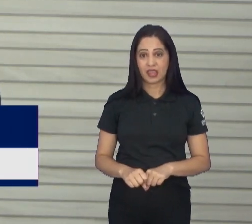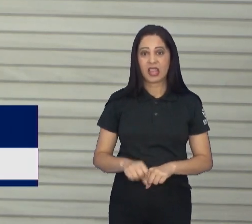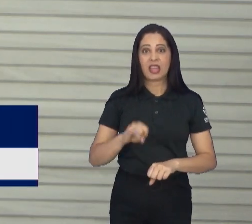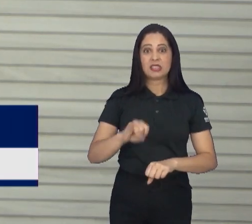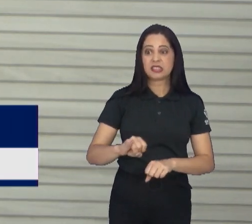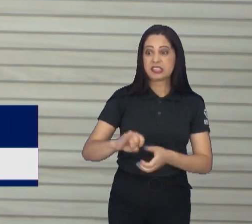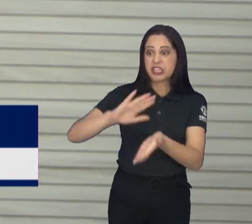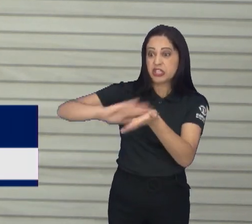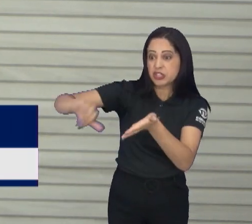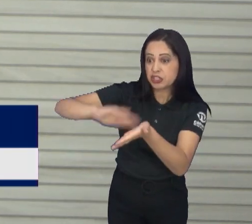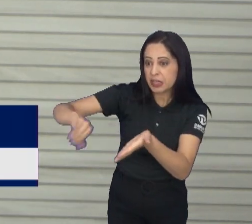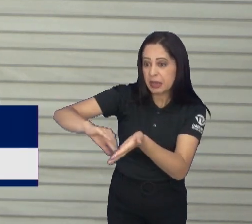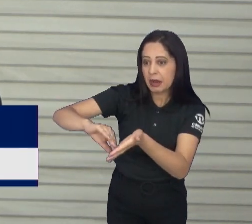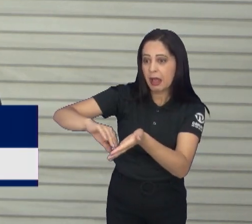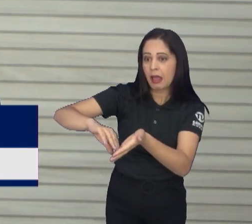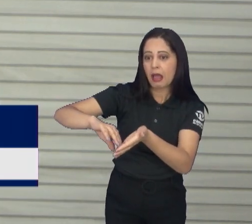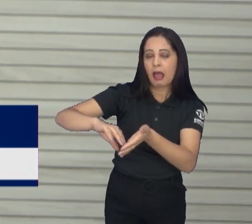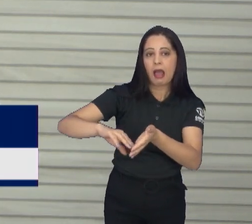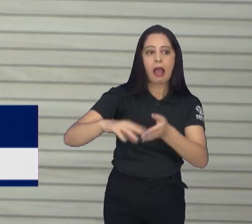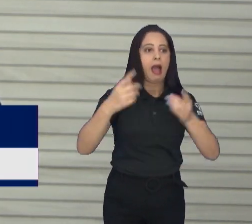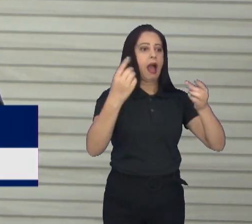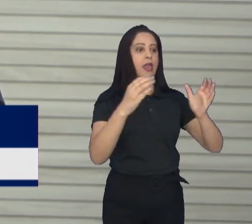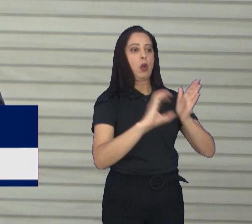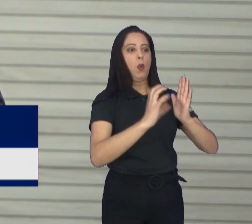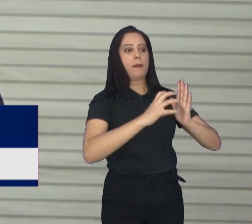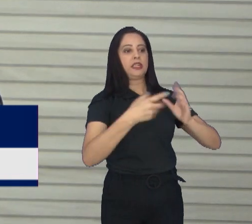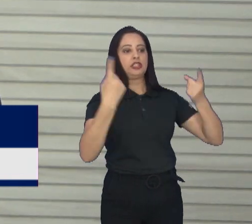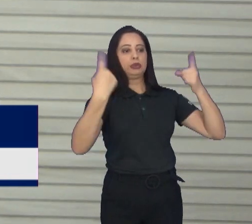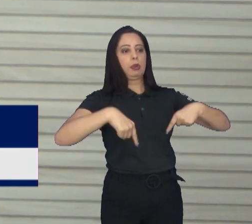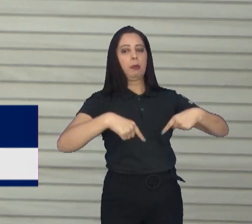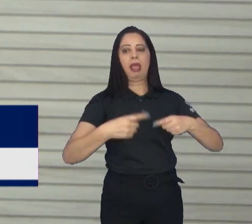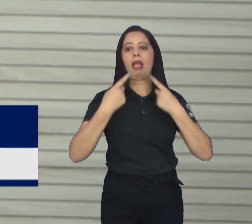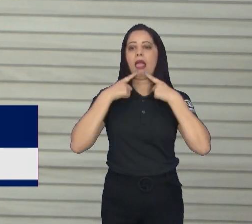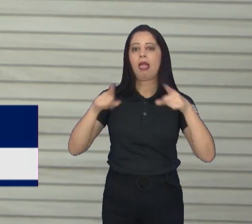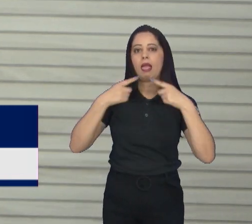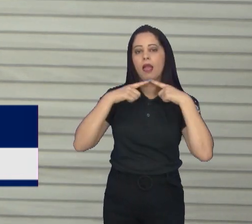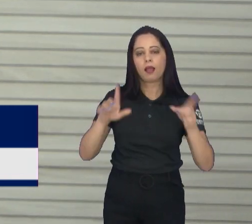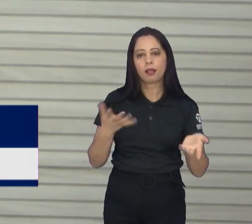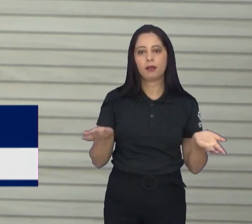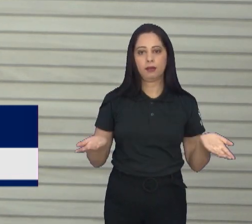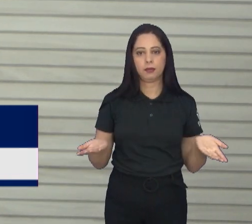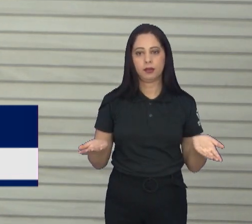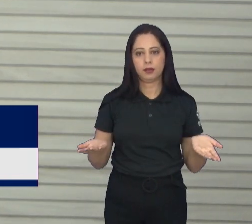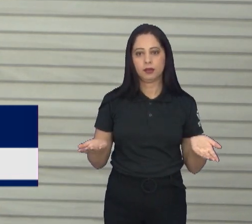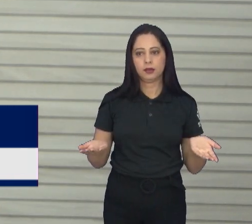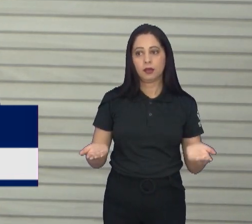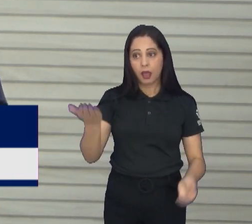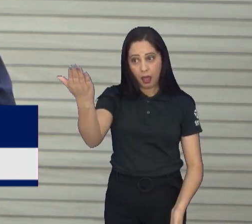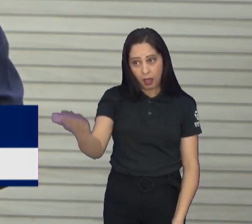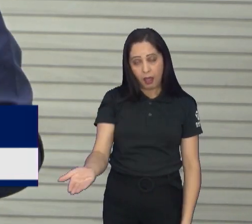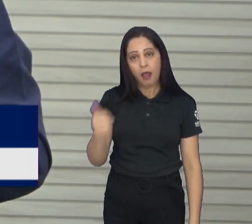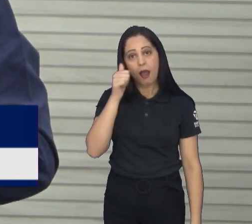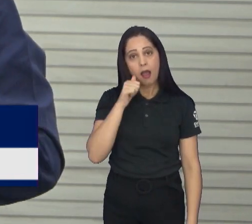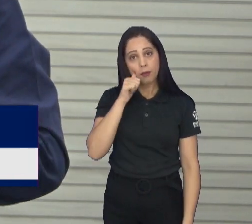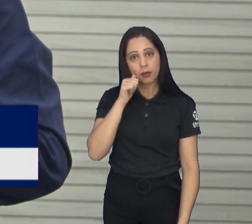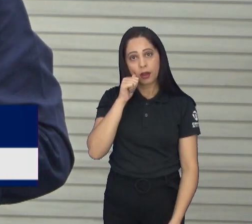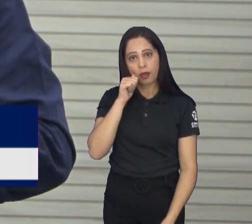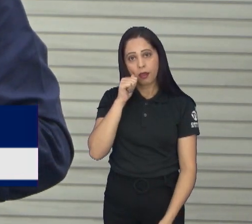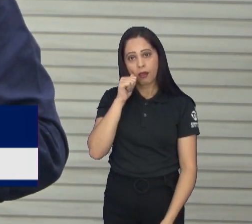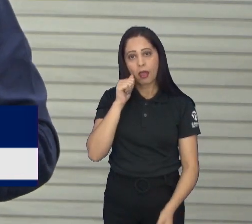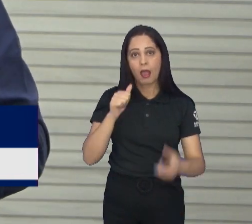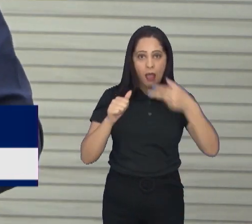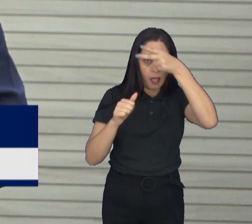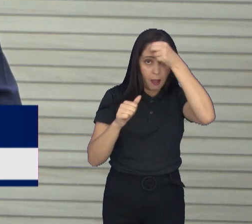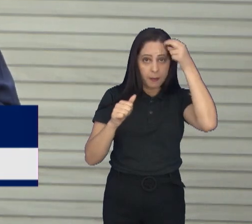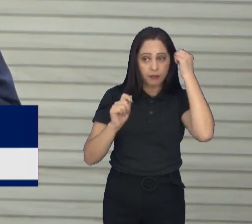vem e critica o prefeito. Né? Esse caso, a senhora foi indenizada. Né? Ela foi indenizada, sim. Se vai ter